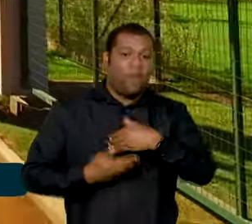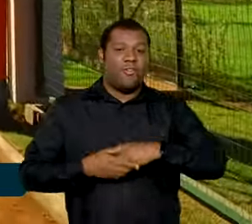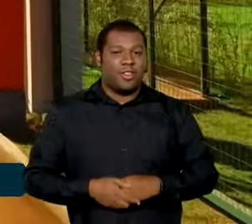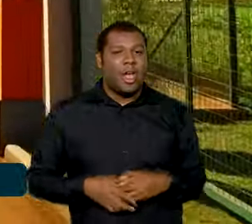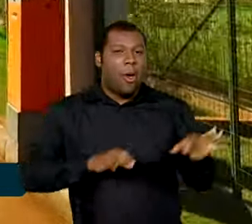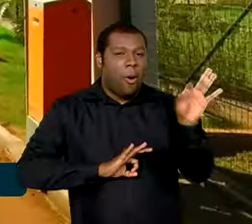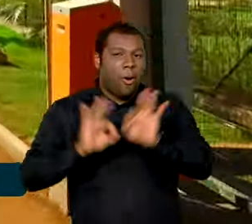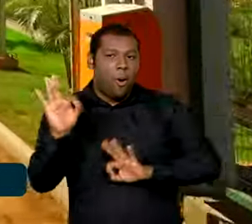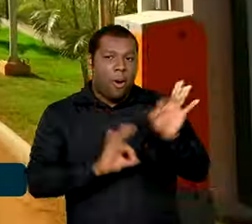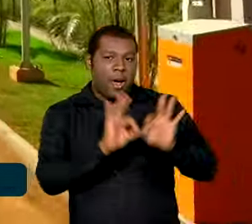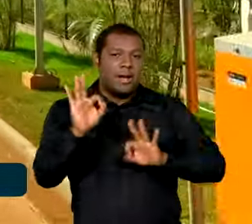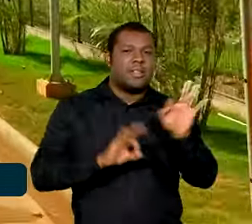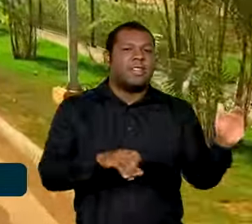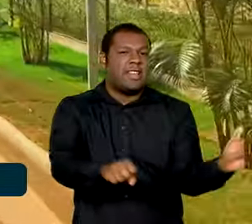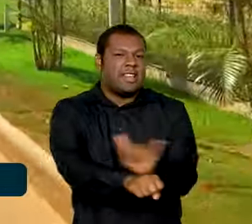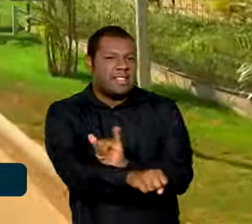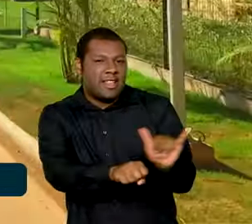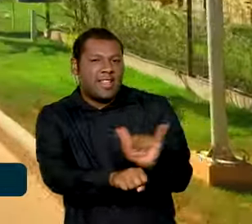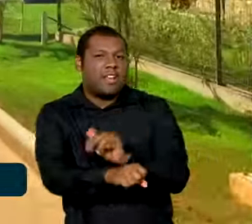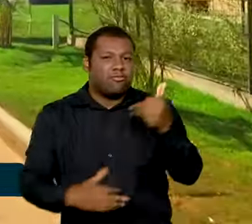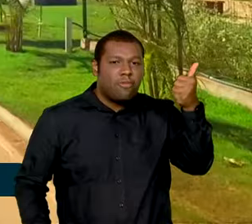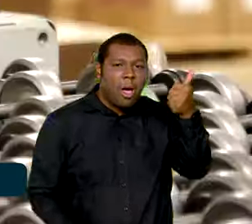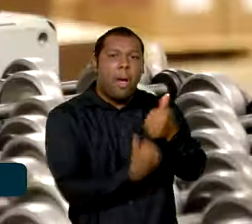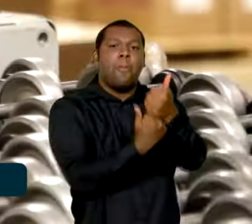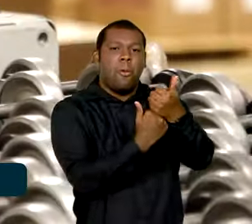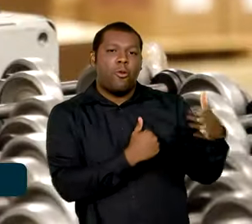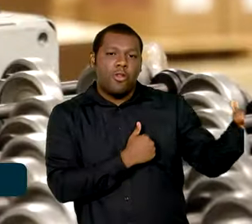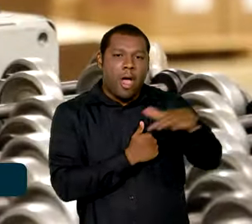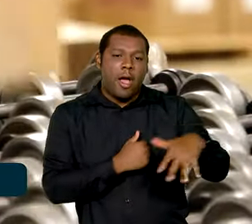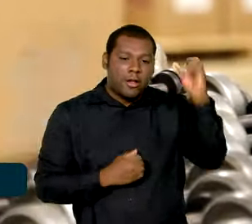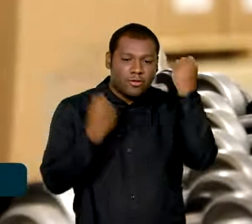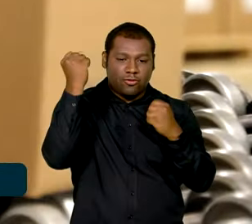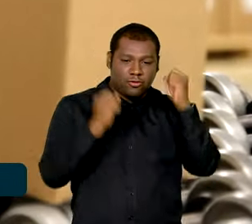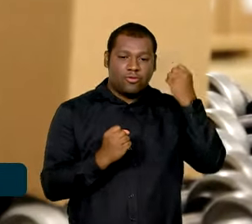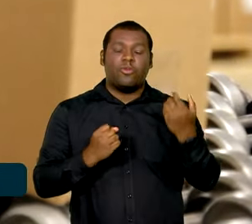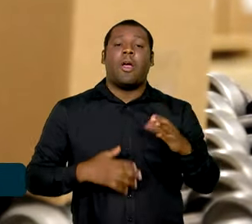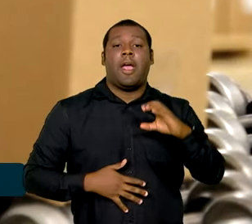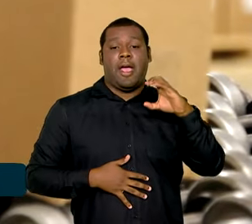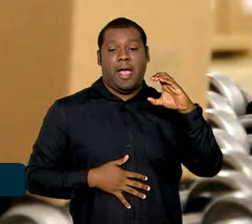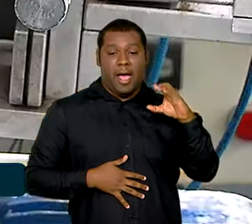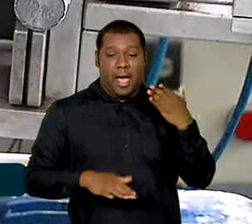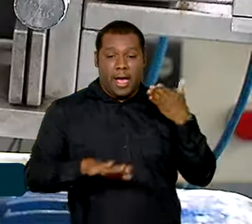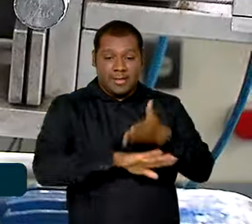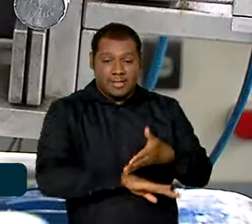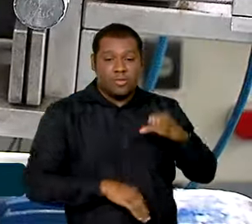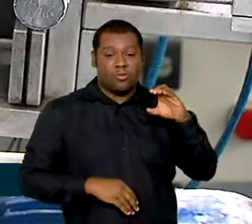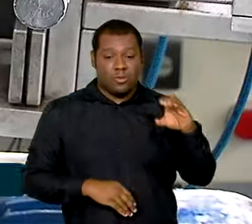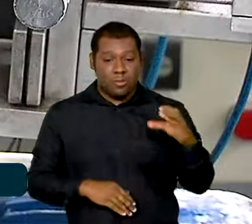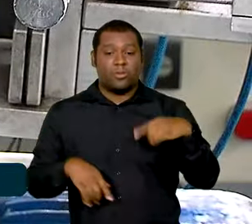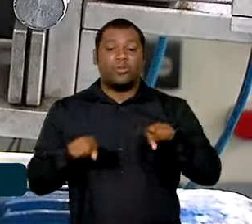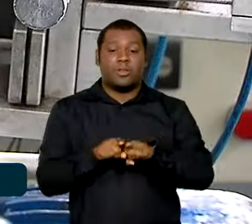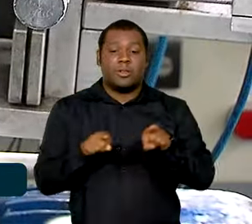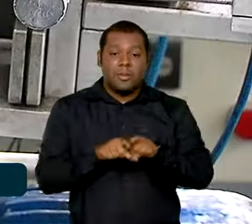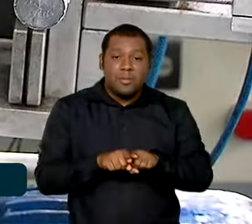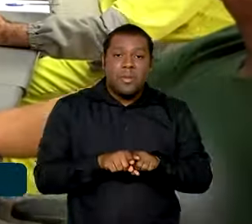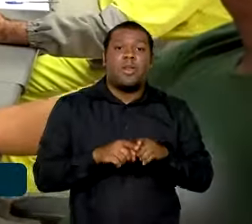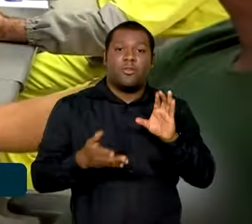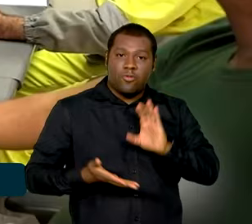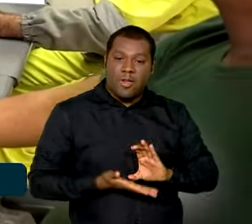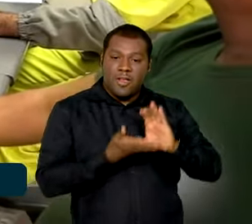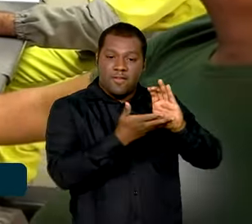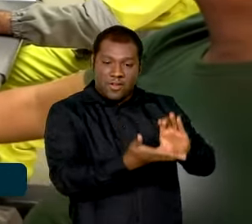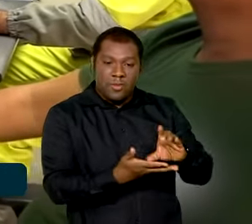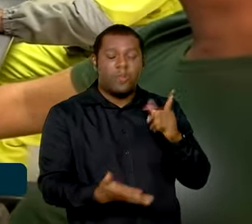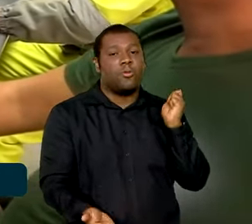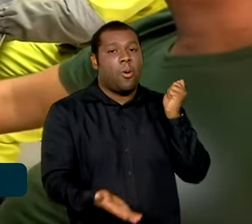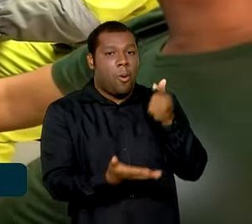alinhando diversos instrumentos de apoio ao setor, como crédito subsidiado, fundos de investimento,